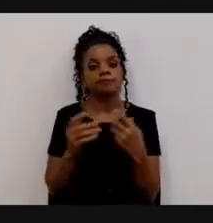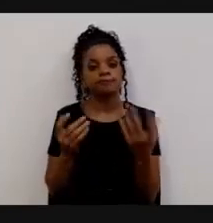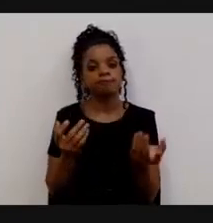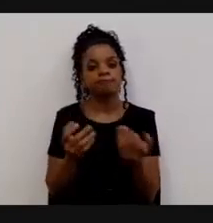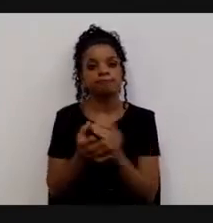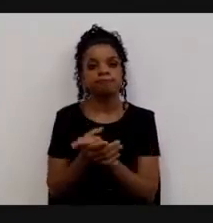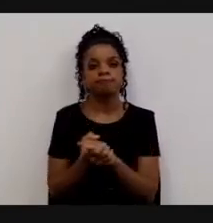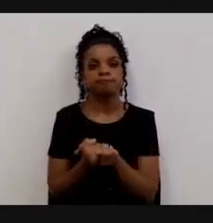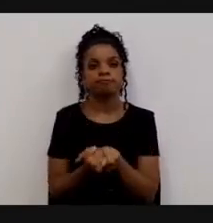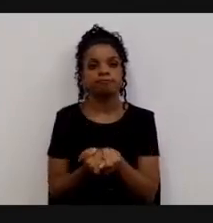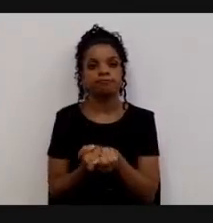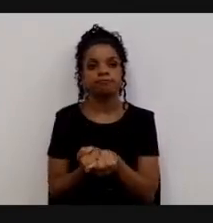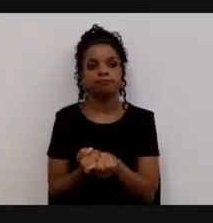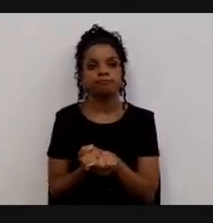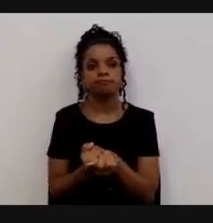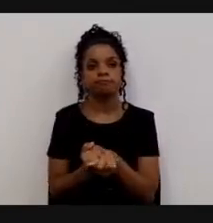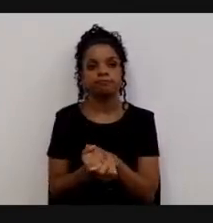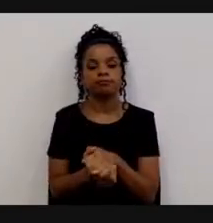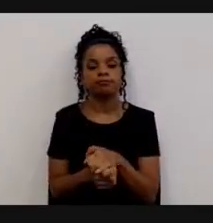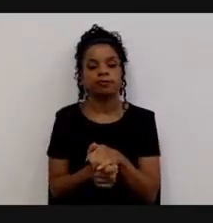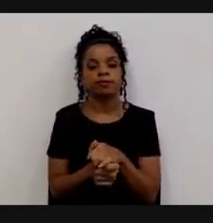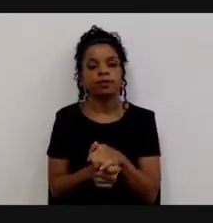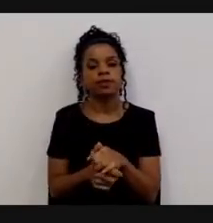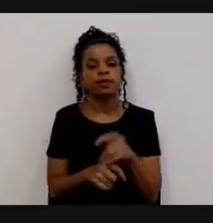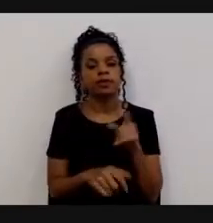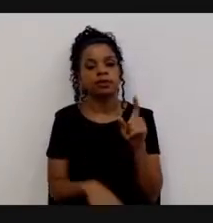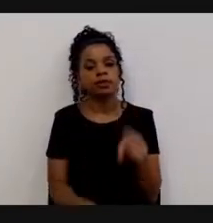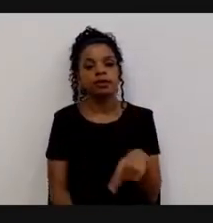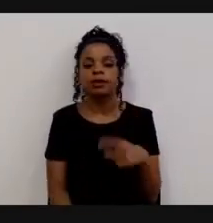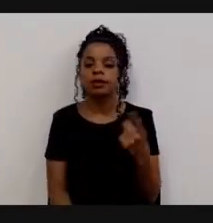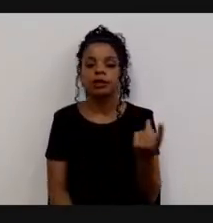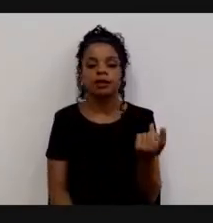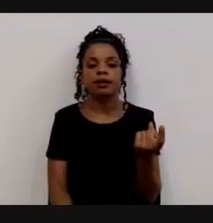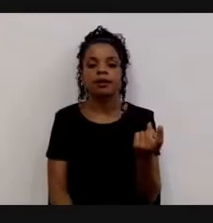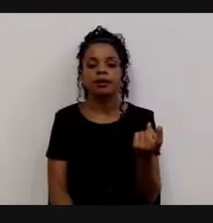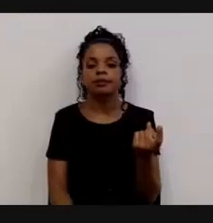que é uma nova modalidade de compra de voto.